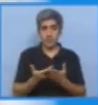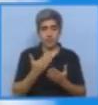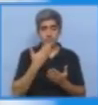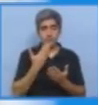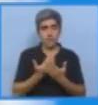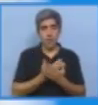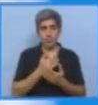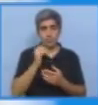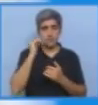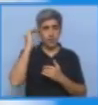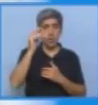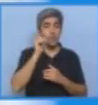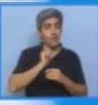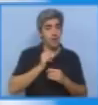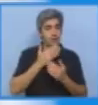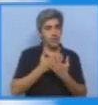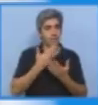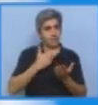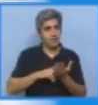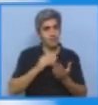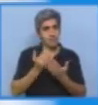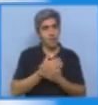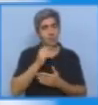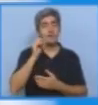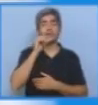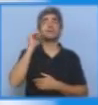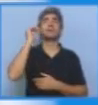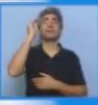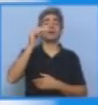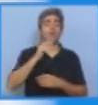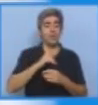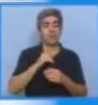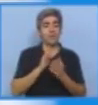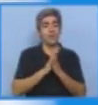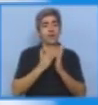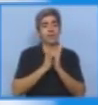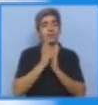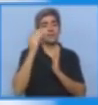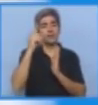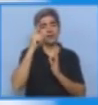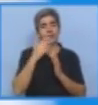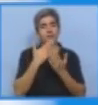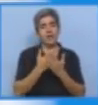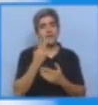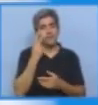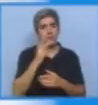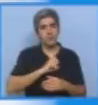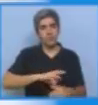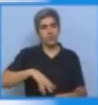céu, meu Pai é que vos dá o verdadeiro pão do céu. O pão de Deus é o que desce do céu para dar a vida ao mundo.